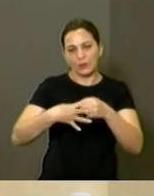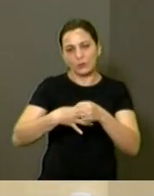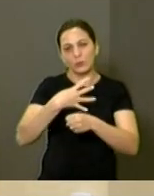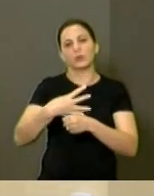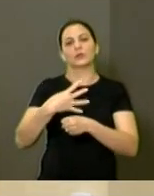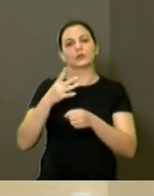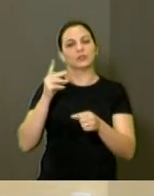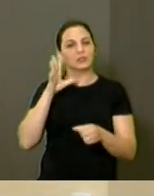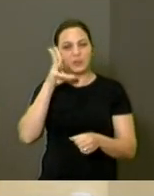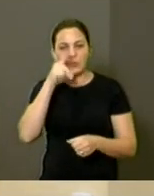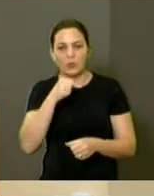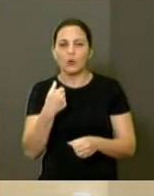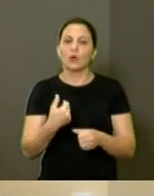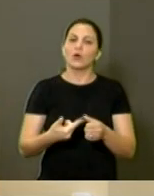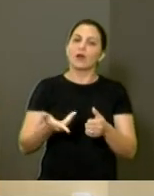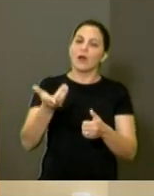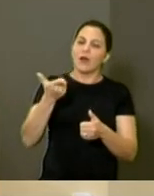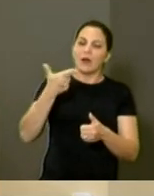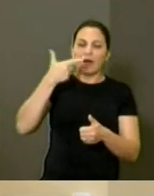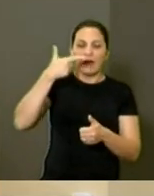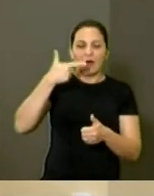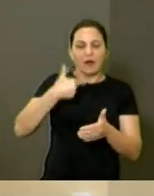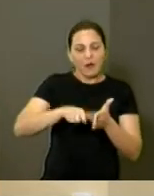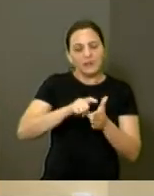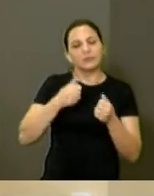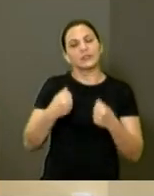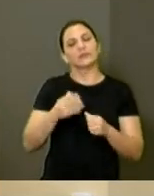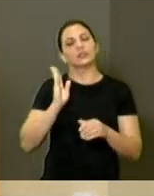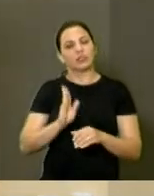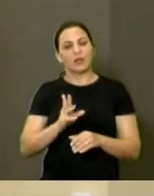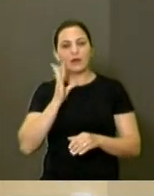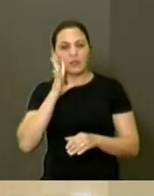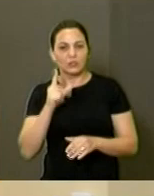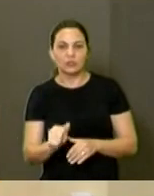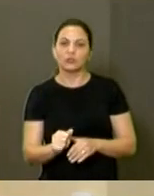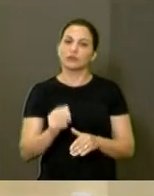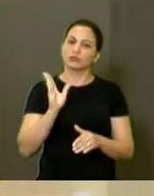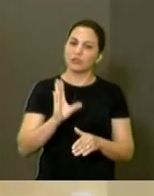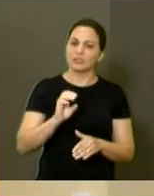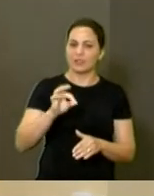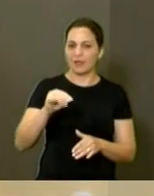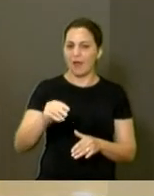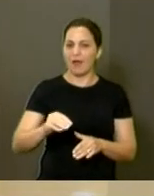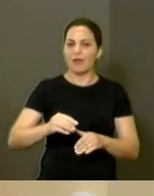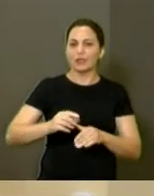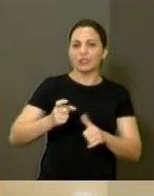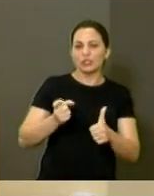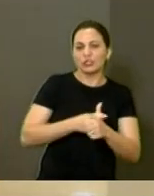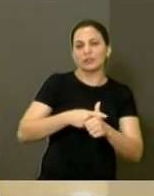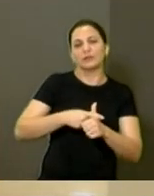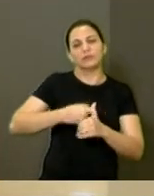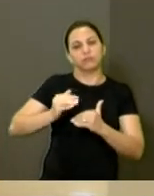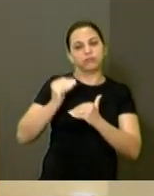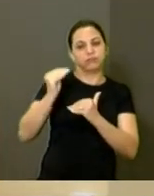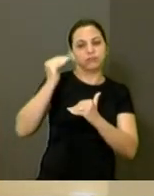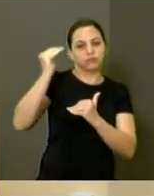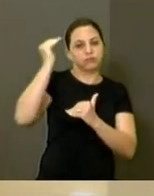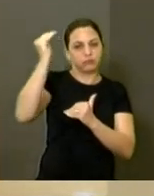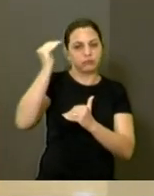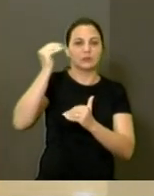antes porque ela já estava quebrada e só fizeram aumentar a dívida pro povo de Araraquara